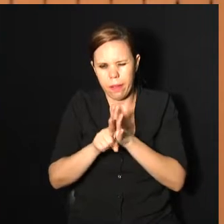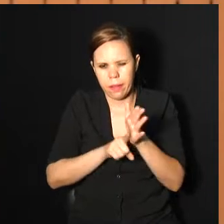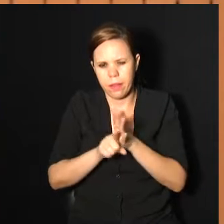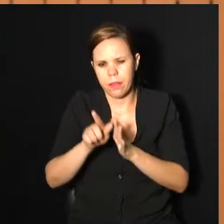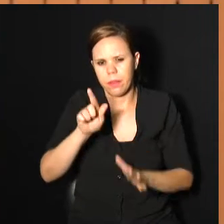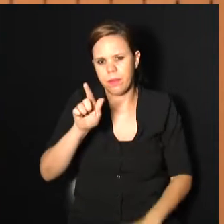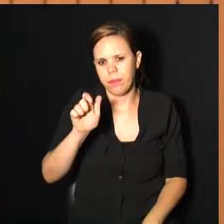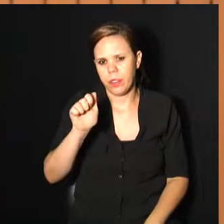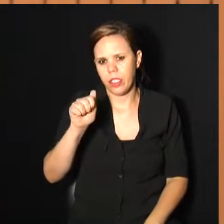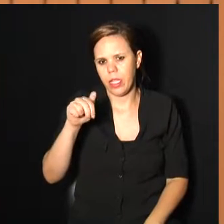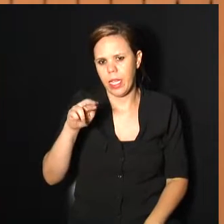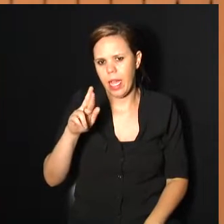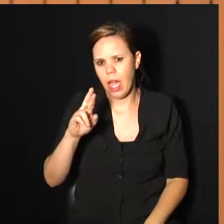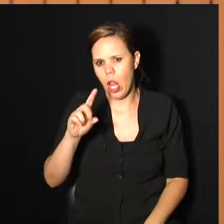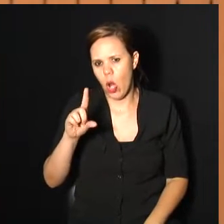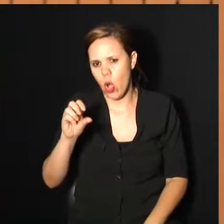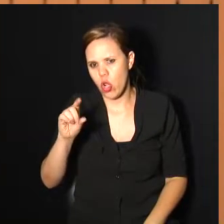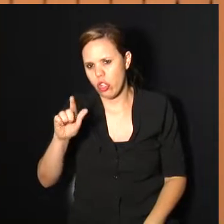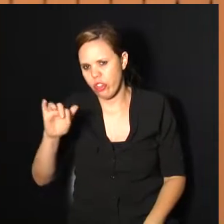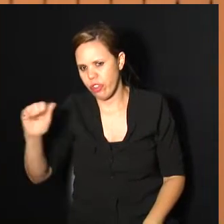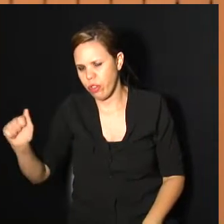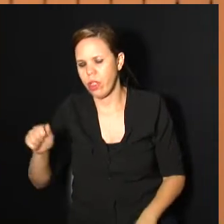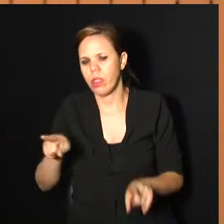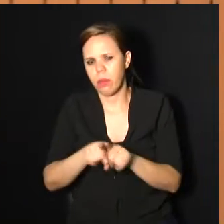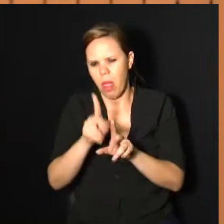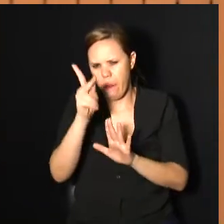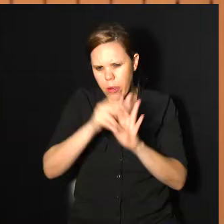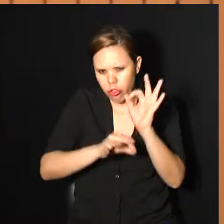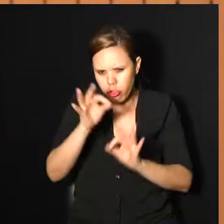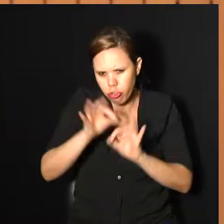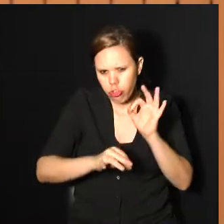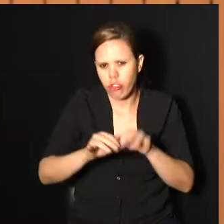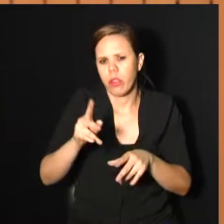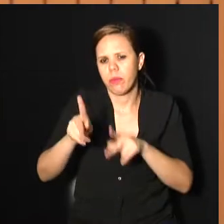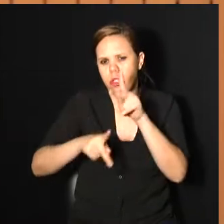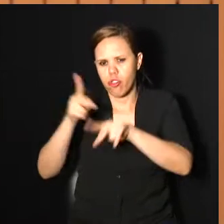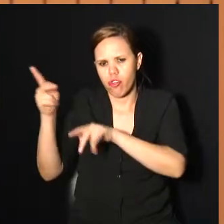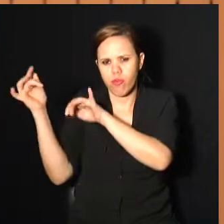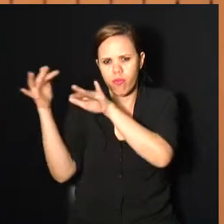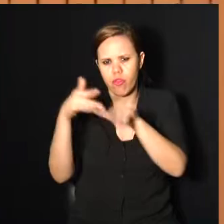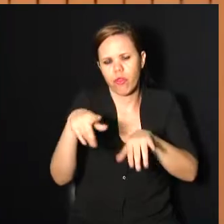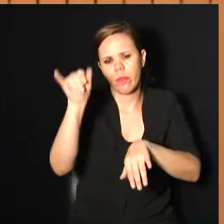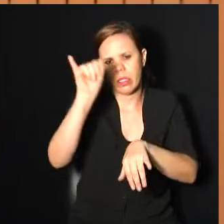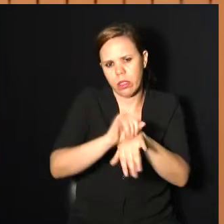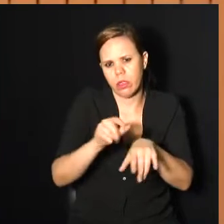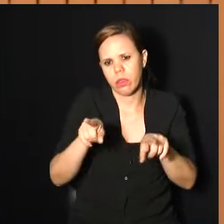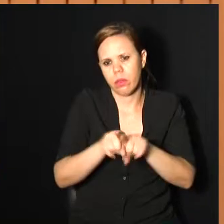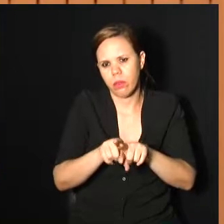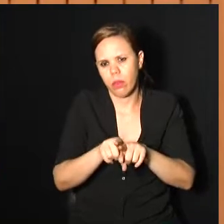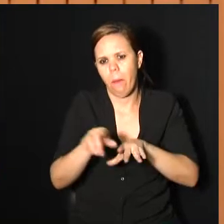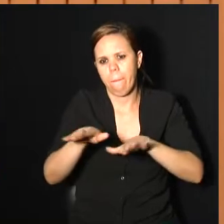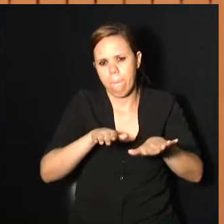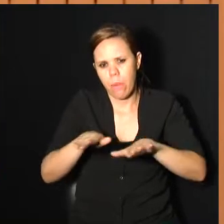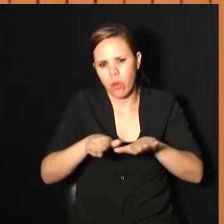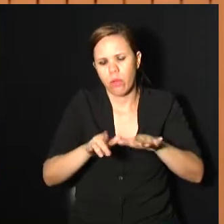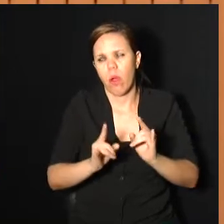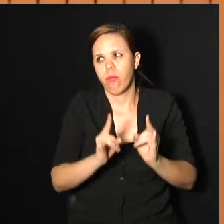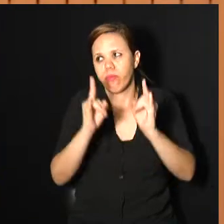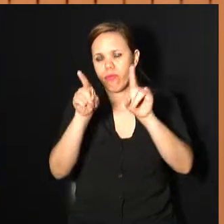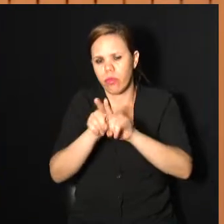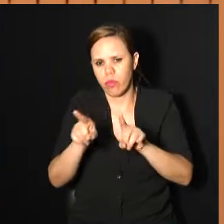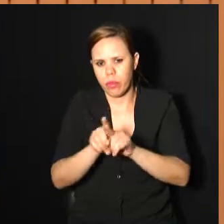genealogia, tem projetos sobre imigração, monumentos e famílias de Campinas. O vereador Aurélio Cláudio,